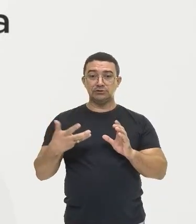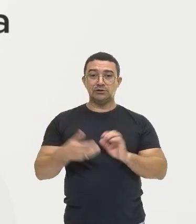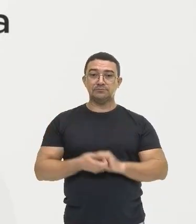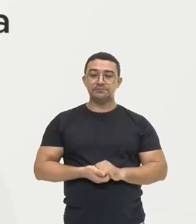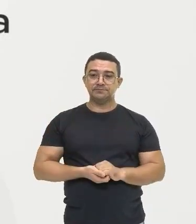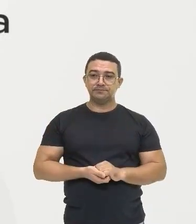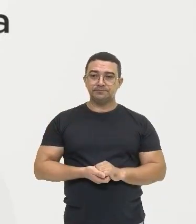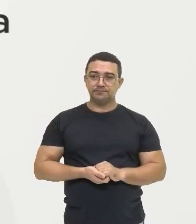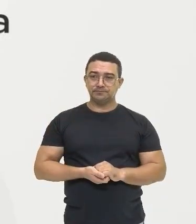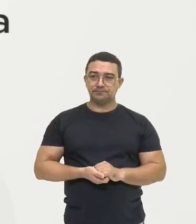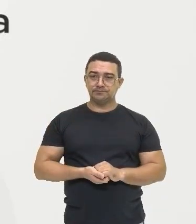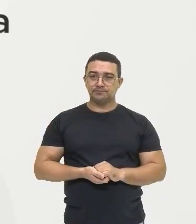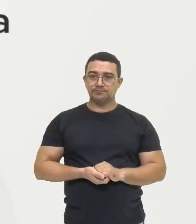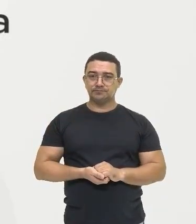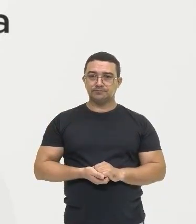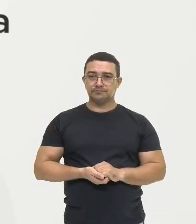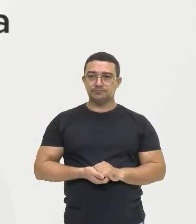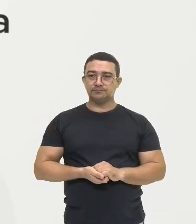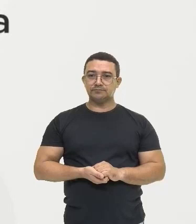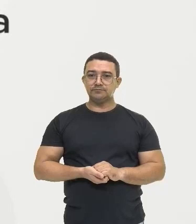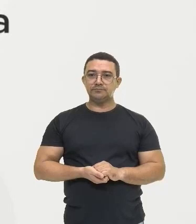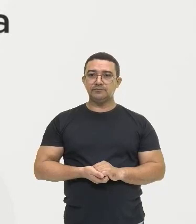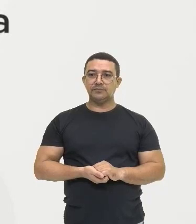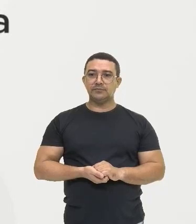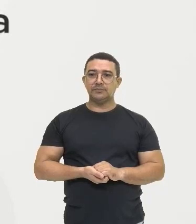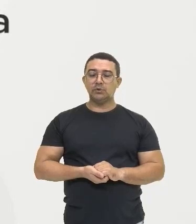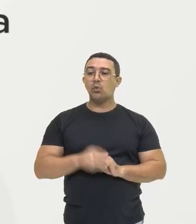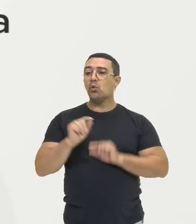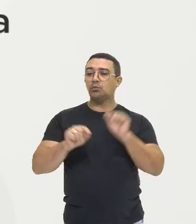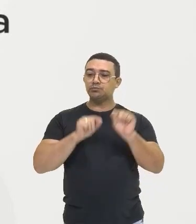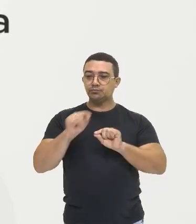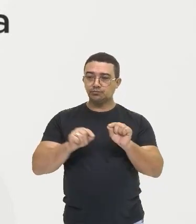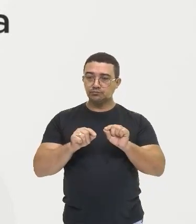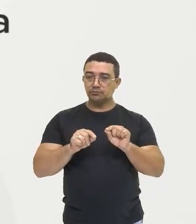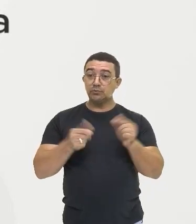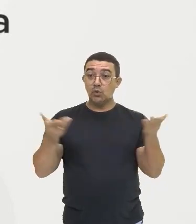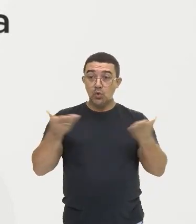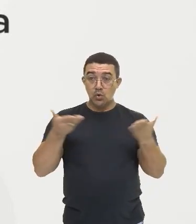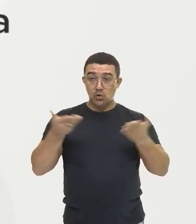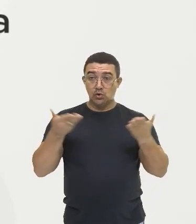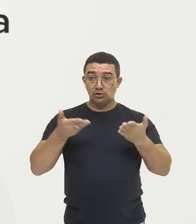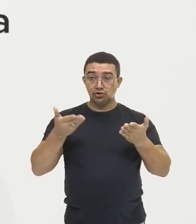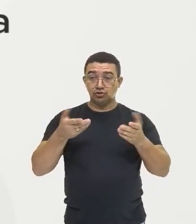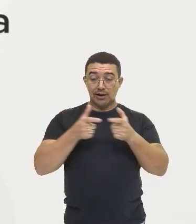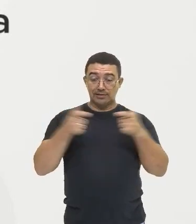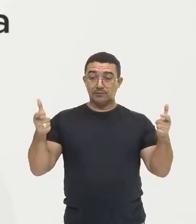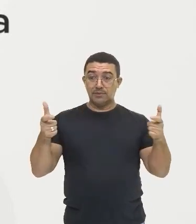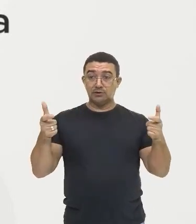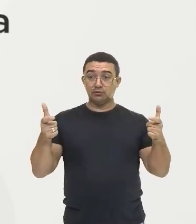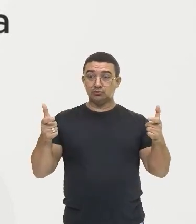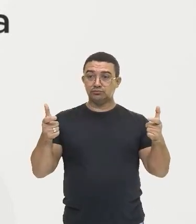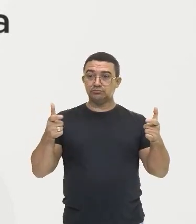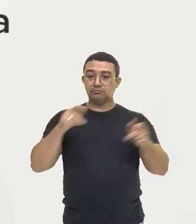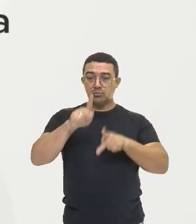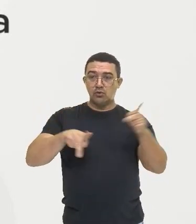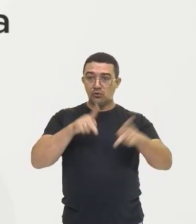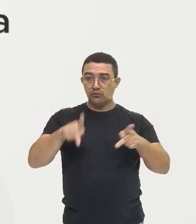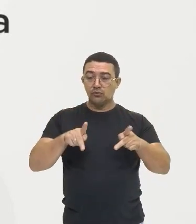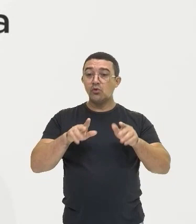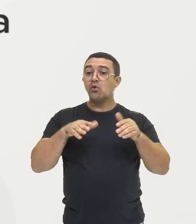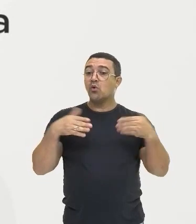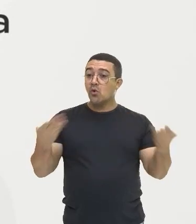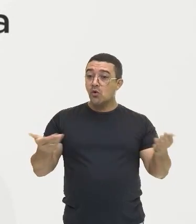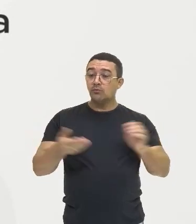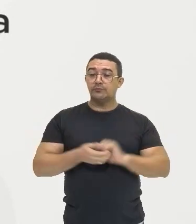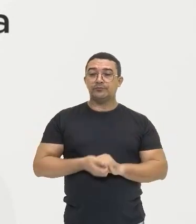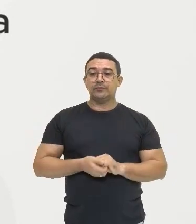para vocês, é que como é que está o crescimento atual, tá certo? Olha, a ONU, que é a Organização